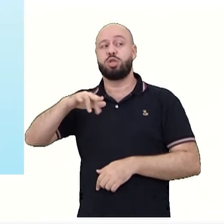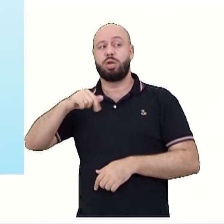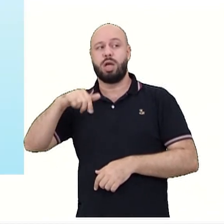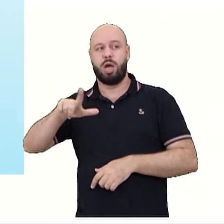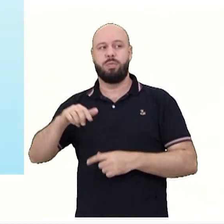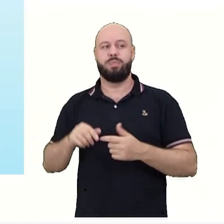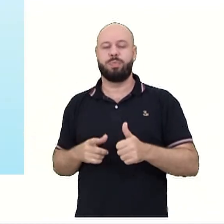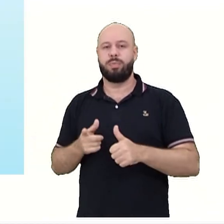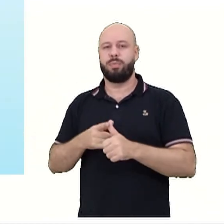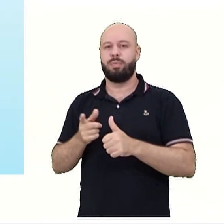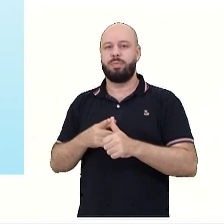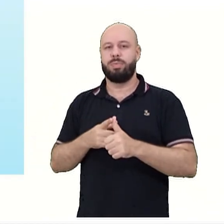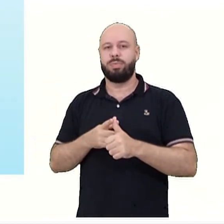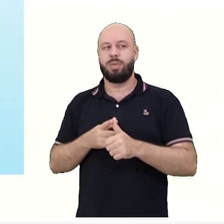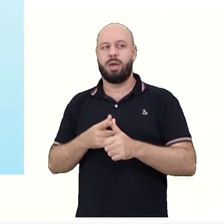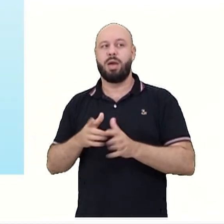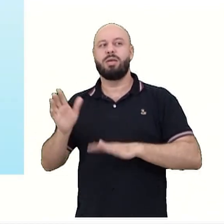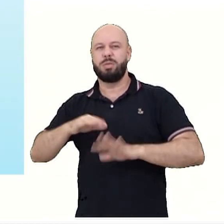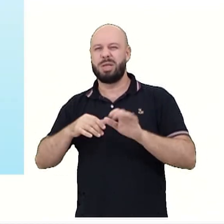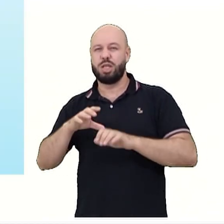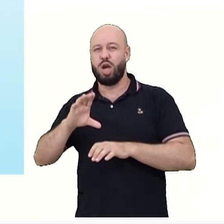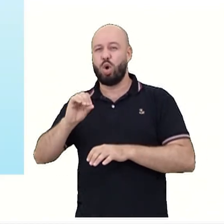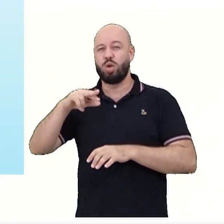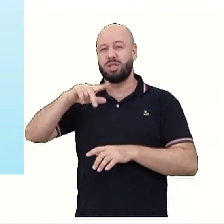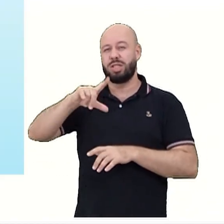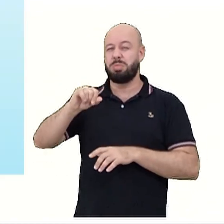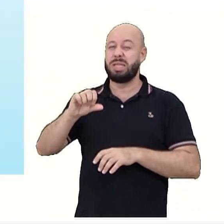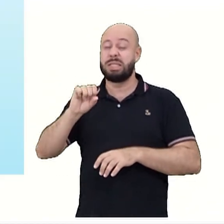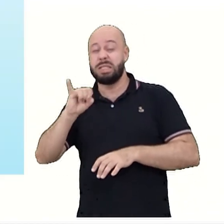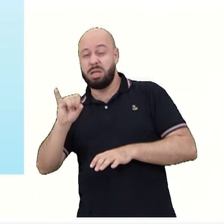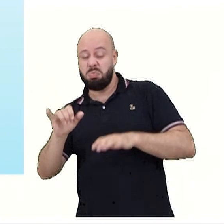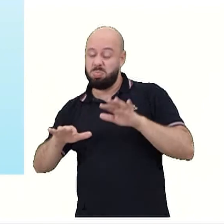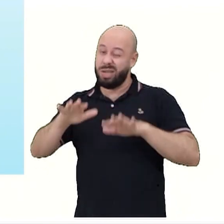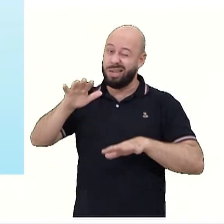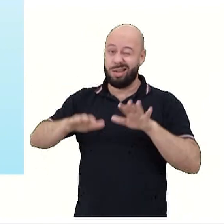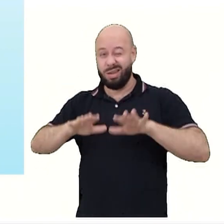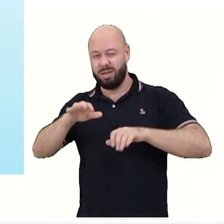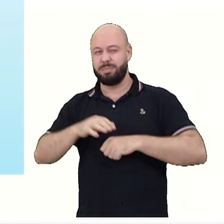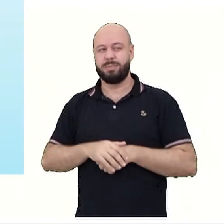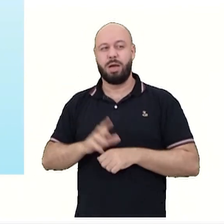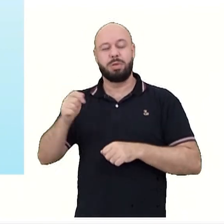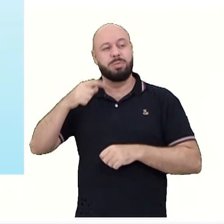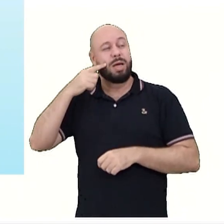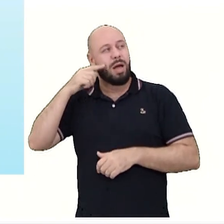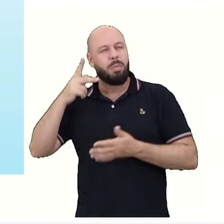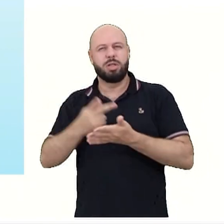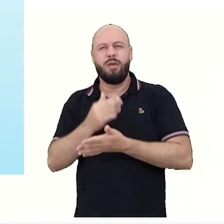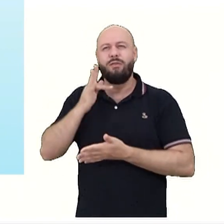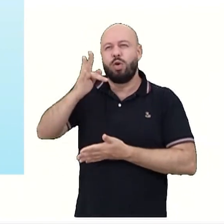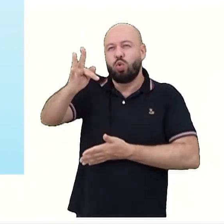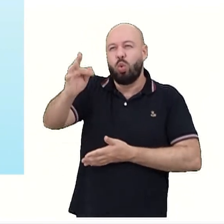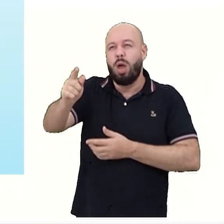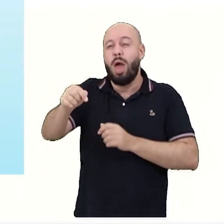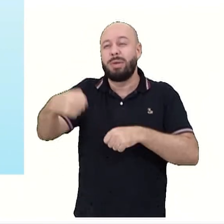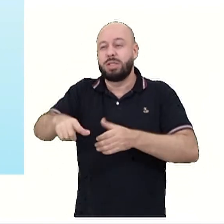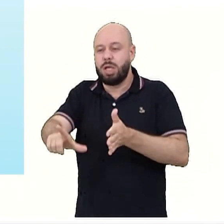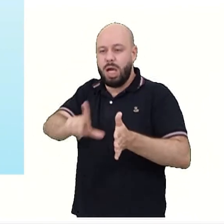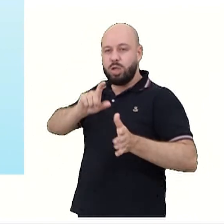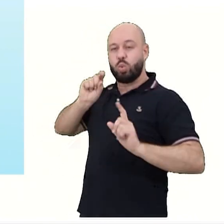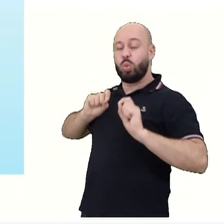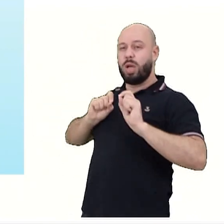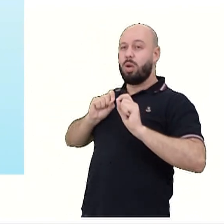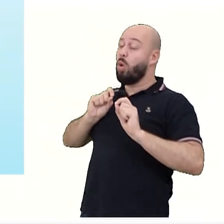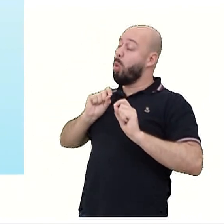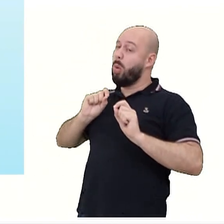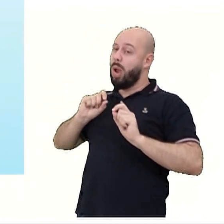a condição é que nós dependemos de algo para que algo no futuro aconteça ou não aconteça,